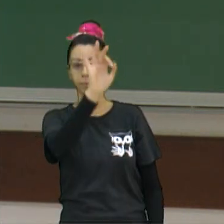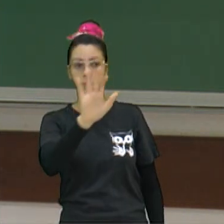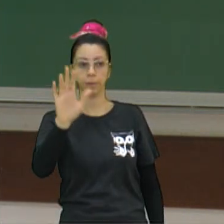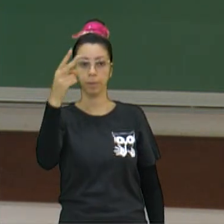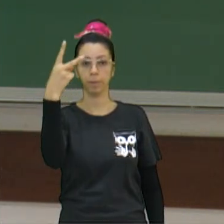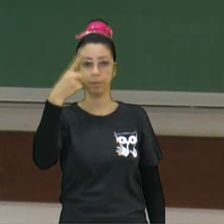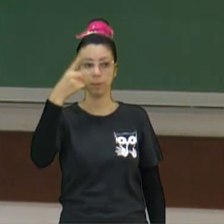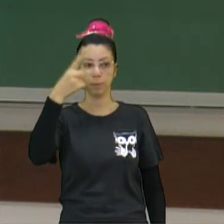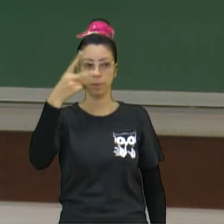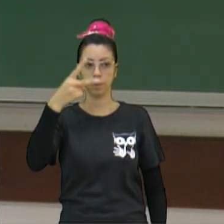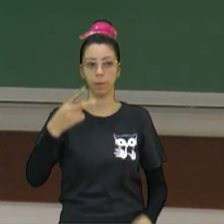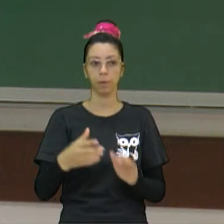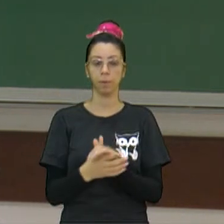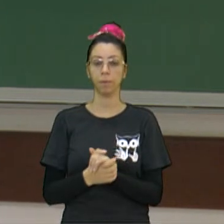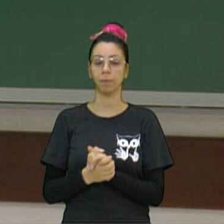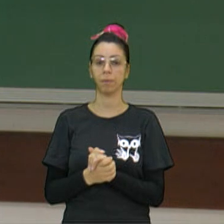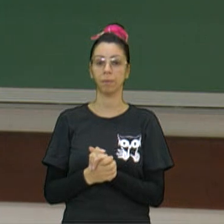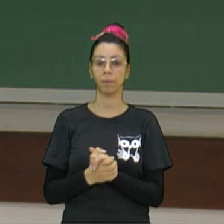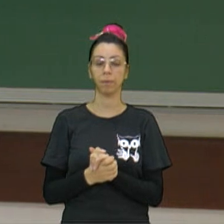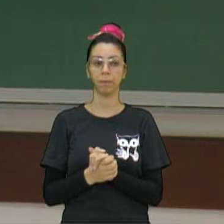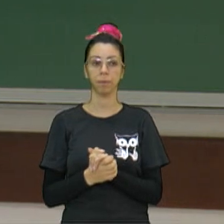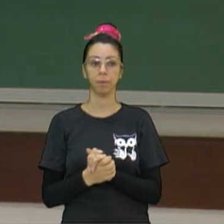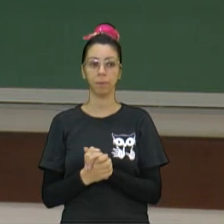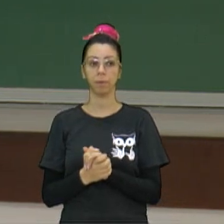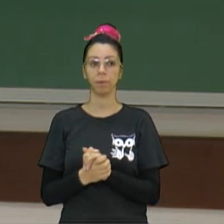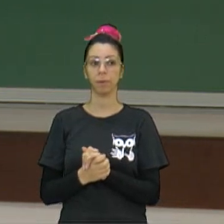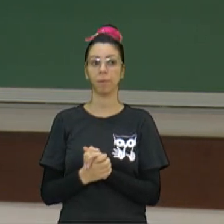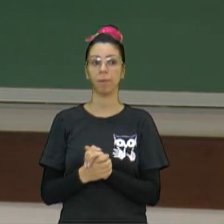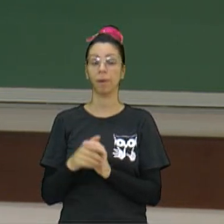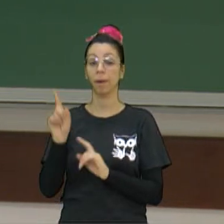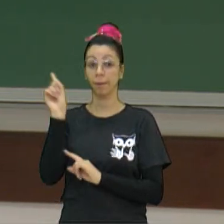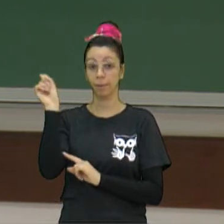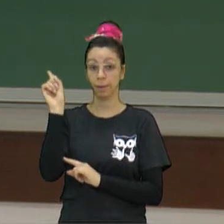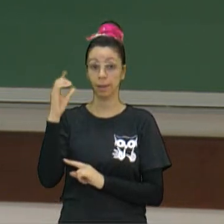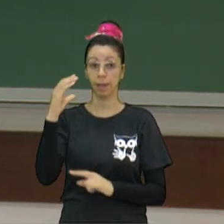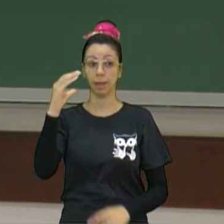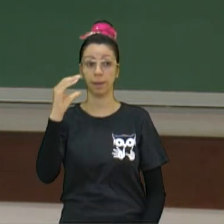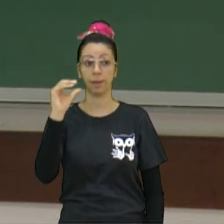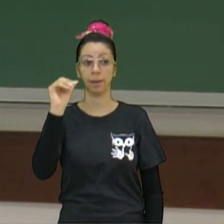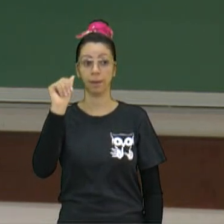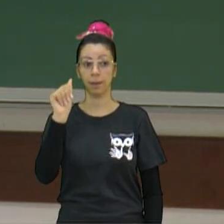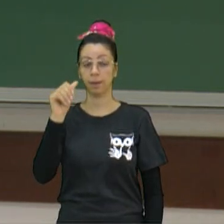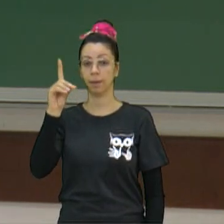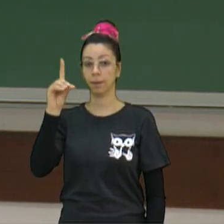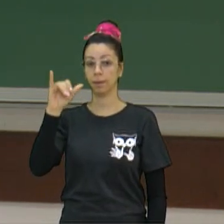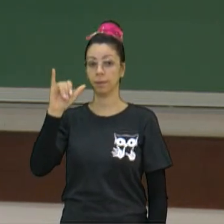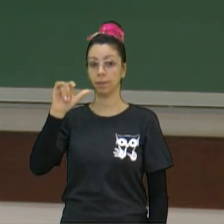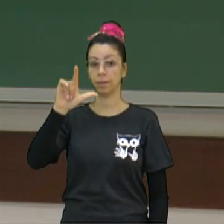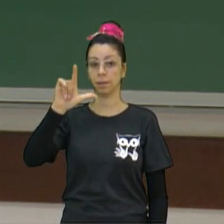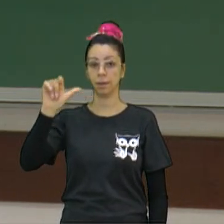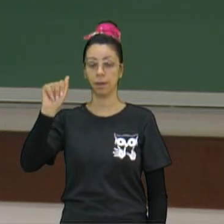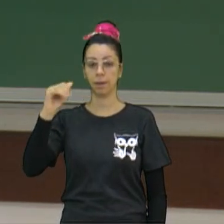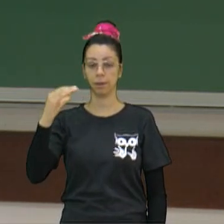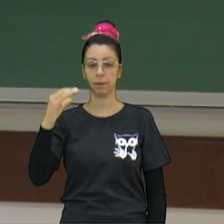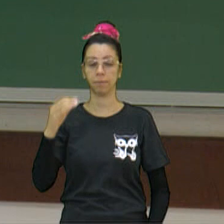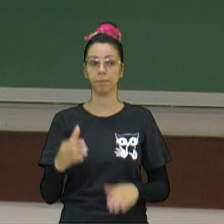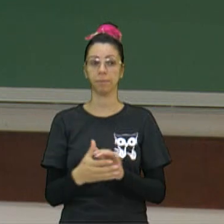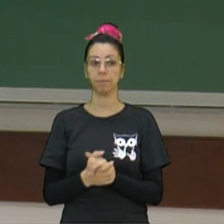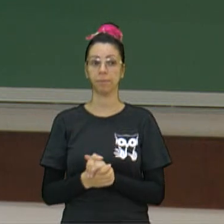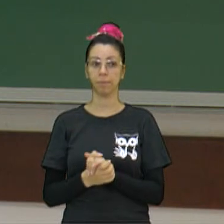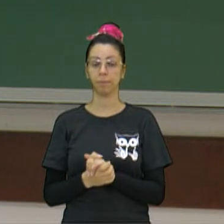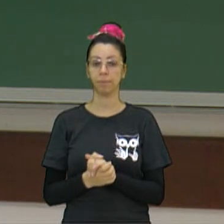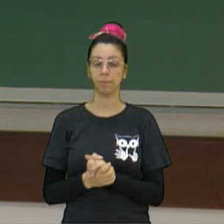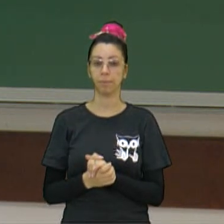daqui, é chamado de Cadillac. Então, esse daqui é um outro nome dado para esse aparelho aqui. O terceiro, que é